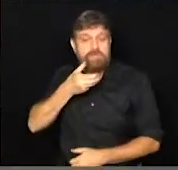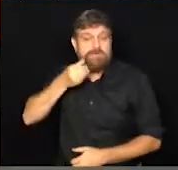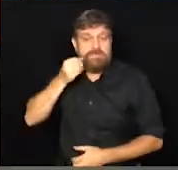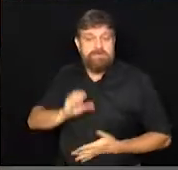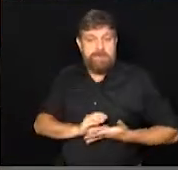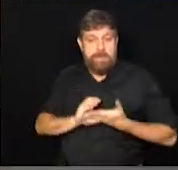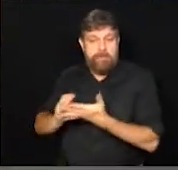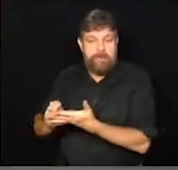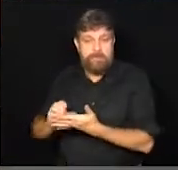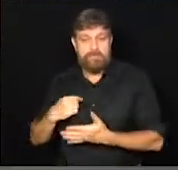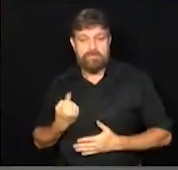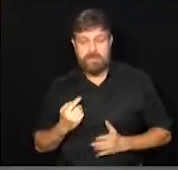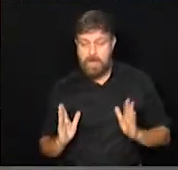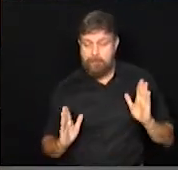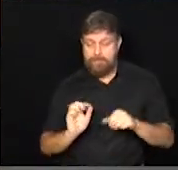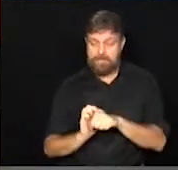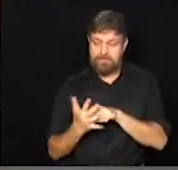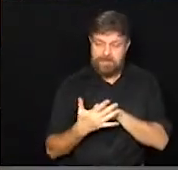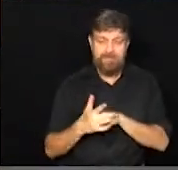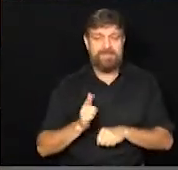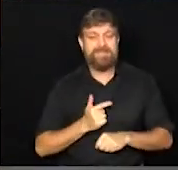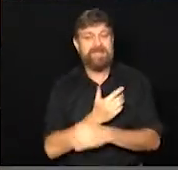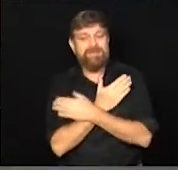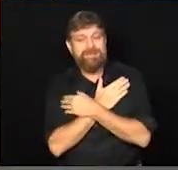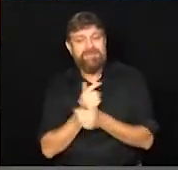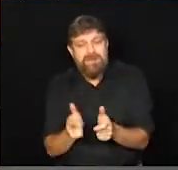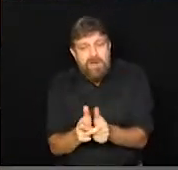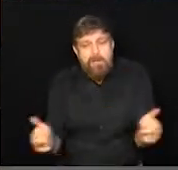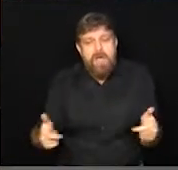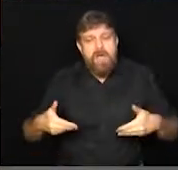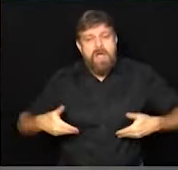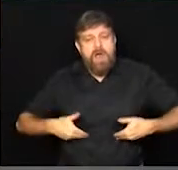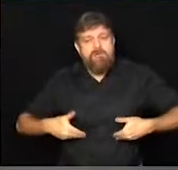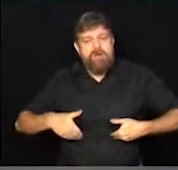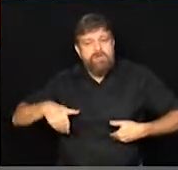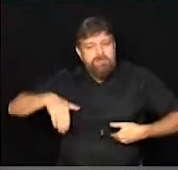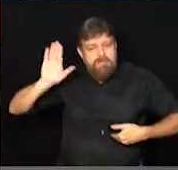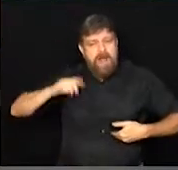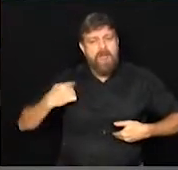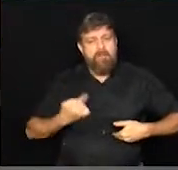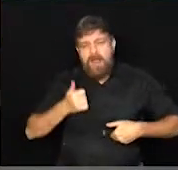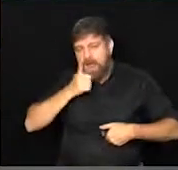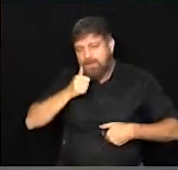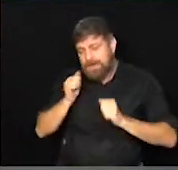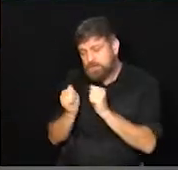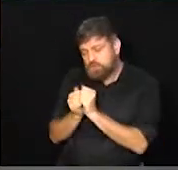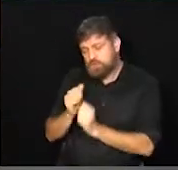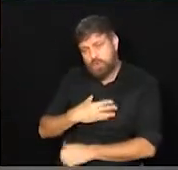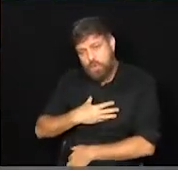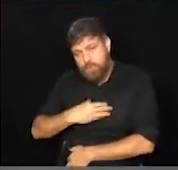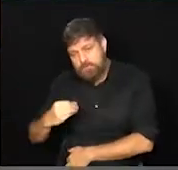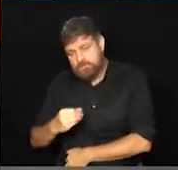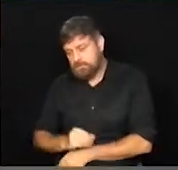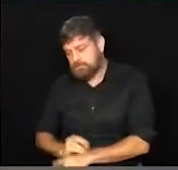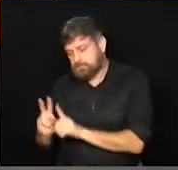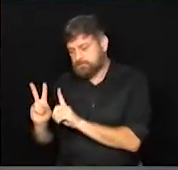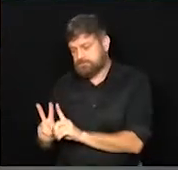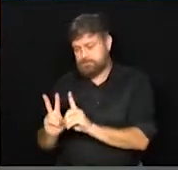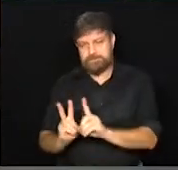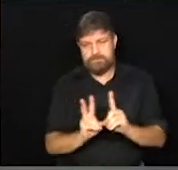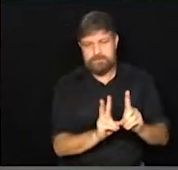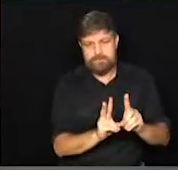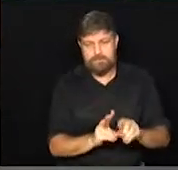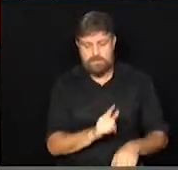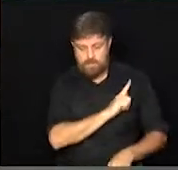uma pandemia, de aumento do desemprego, do aumento da fome, para que as mulheres e seus filhos possam ter o apoio do